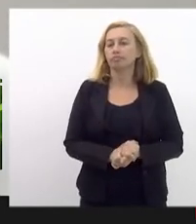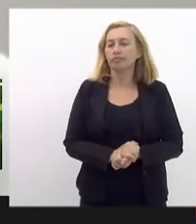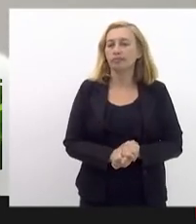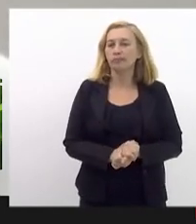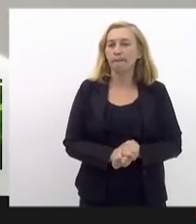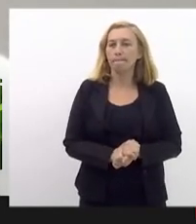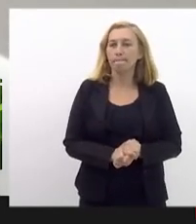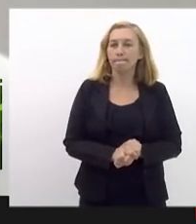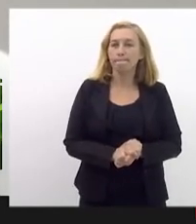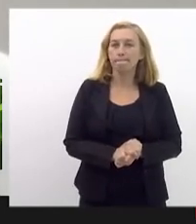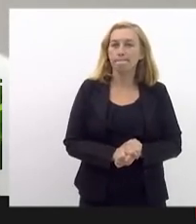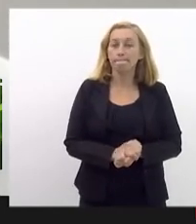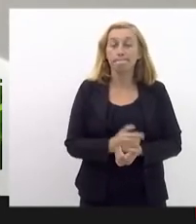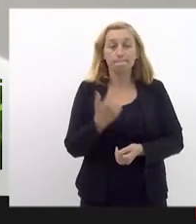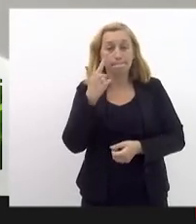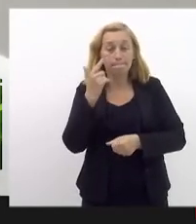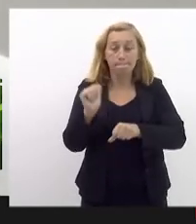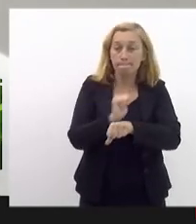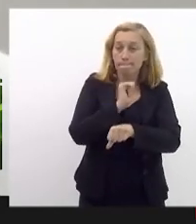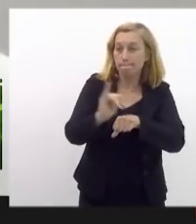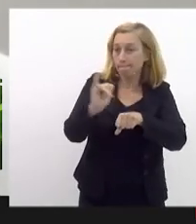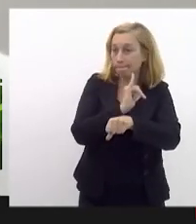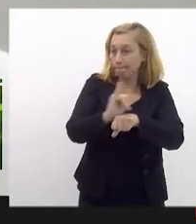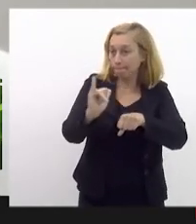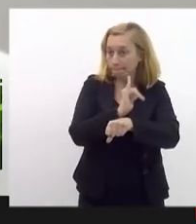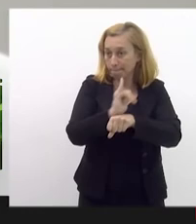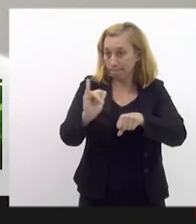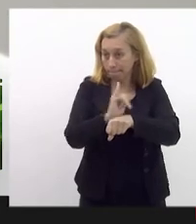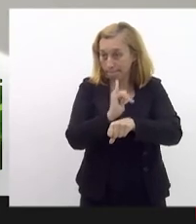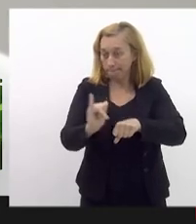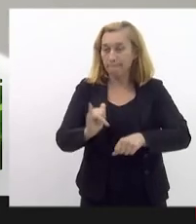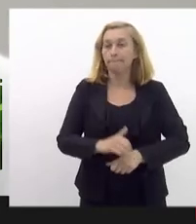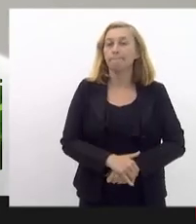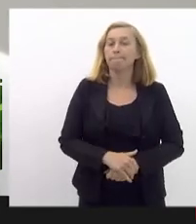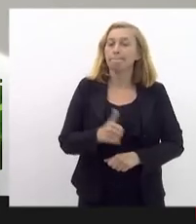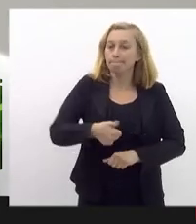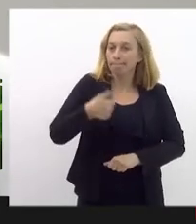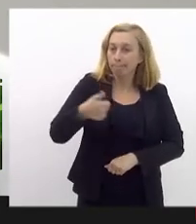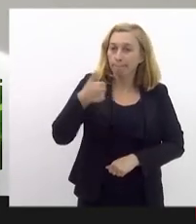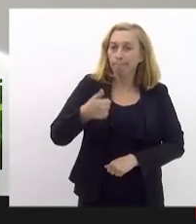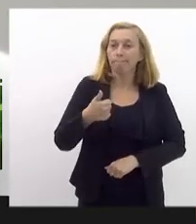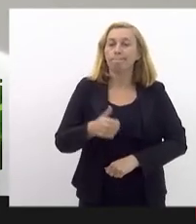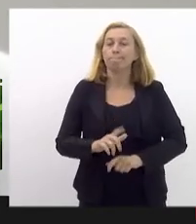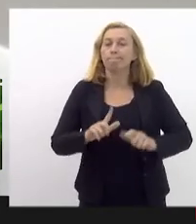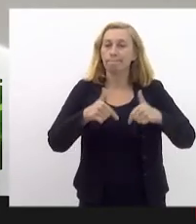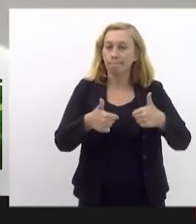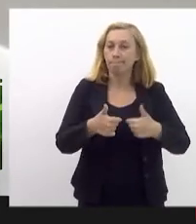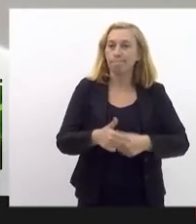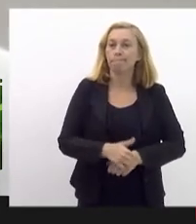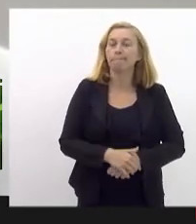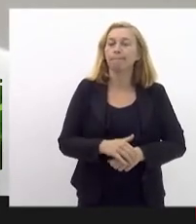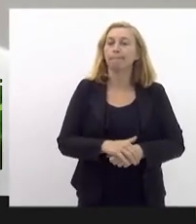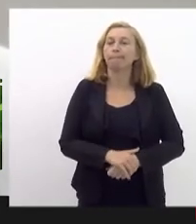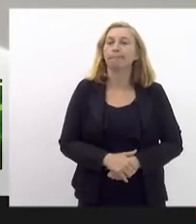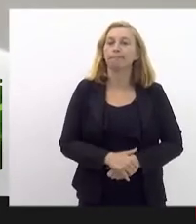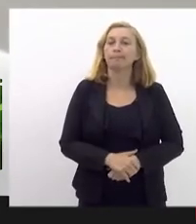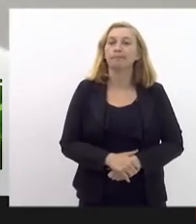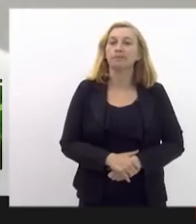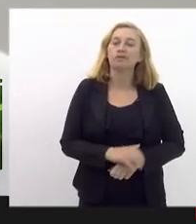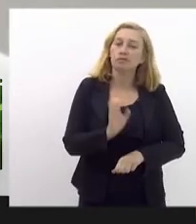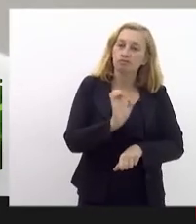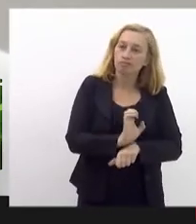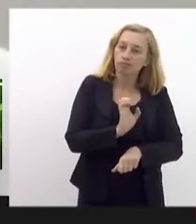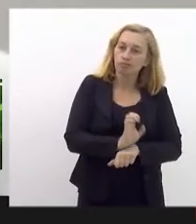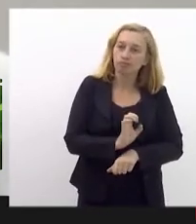de prever a estratégia, o Conselho aprimorar e lançar as estratégias